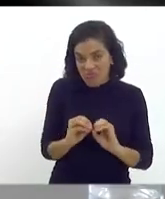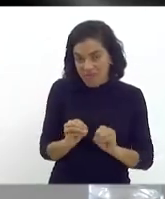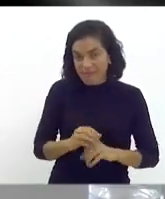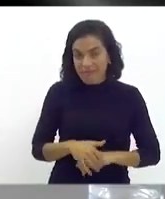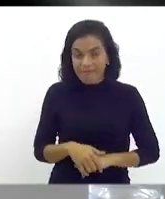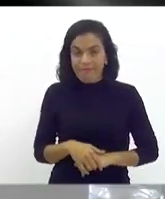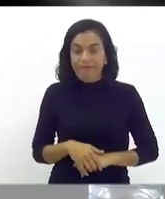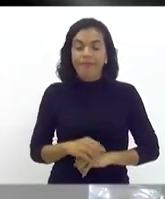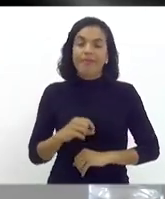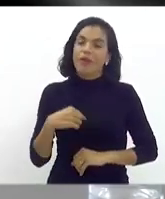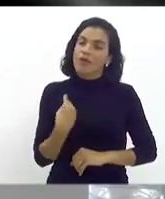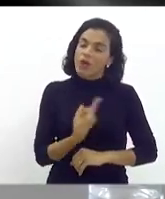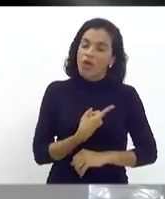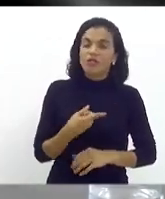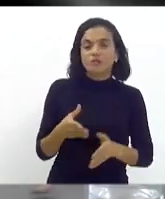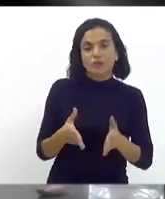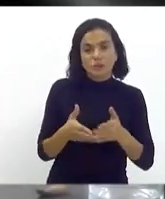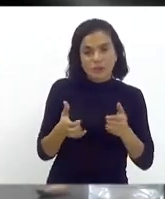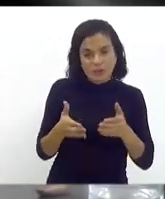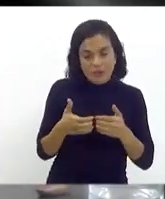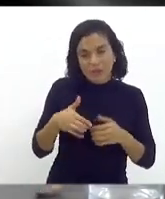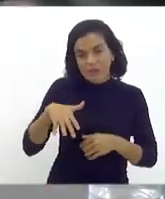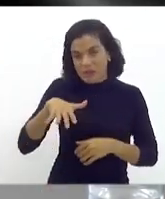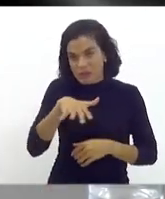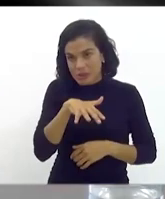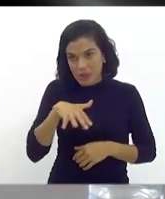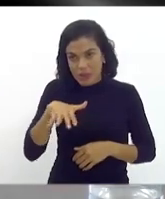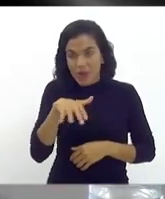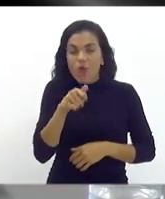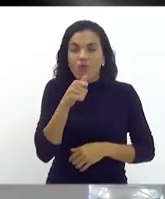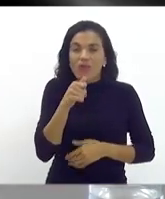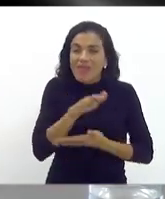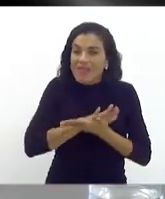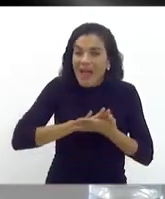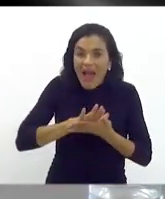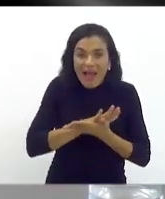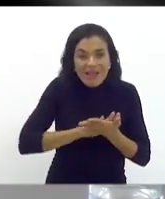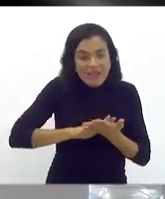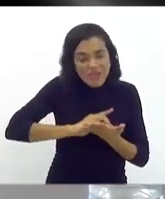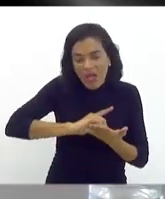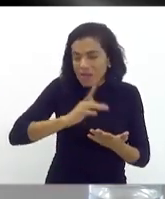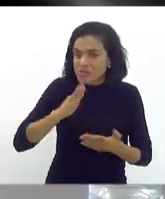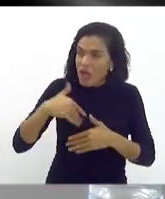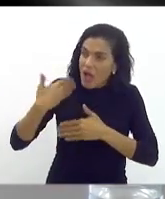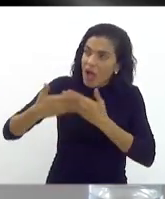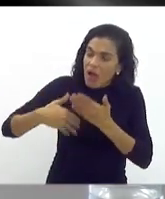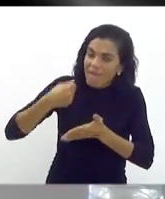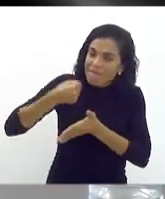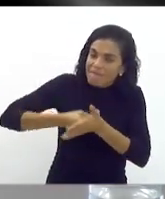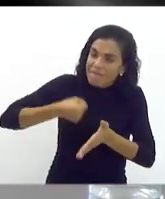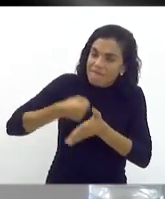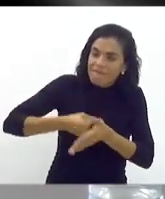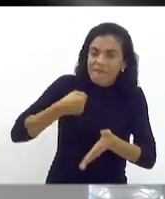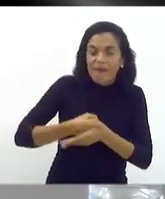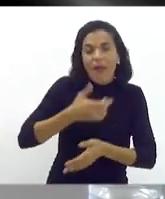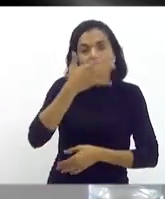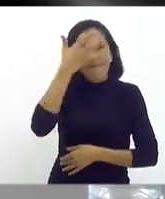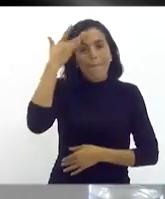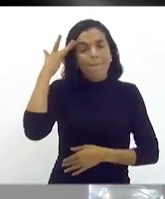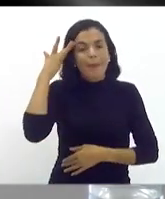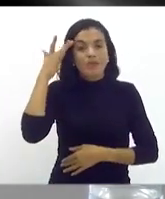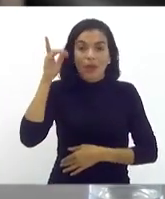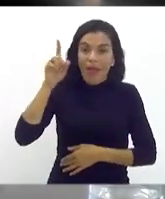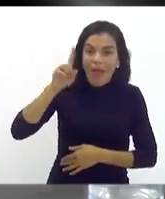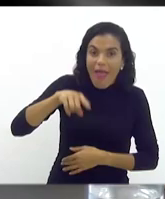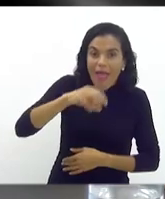nós estamos pedindo nos casos que tá não consta mais nada a gente vem brigando para que se a pessoa tá se